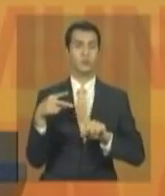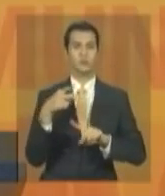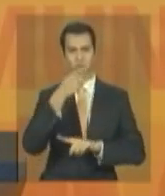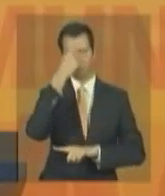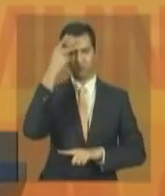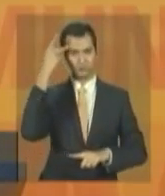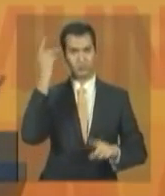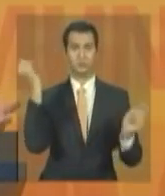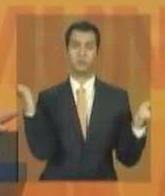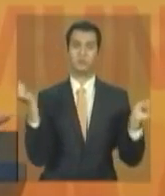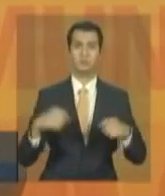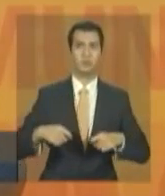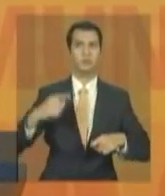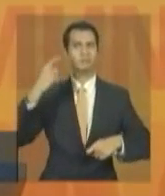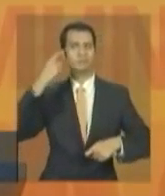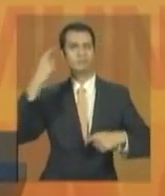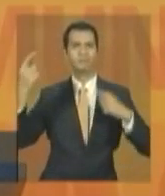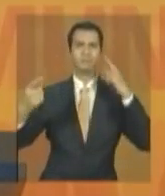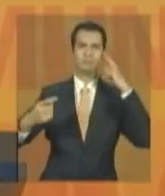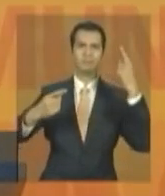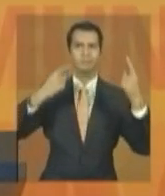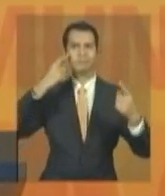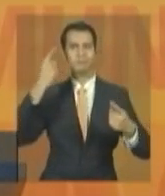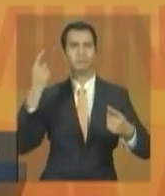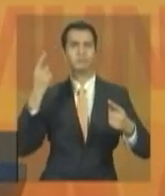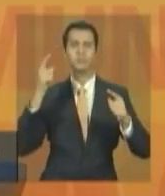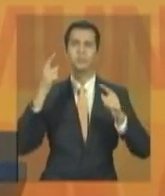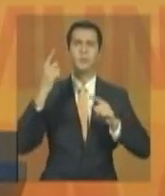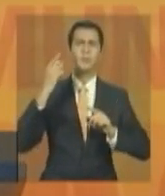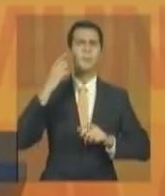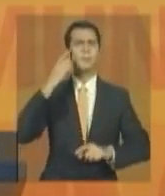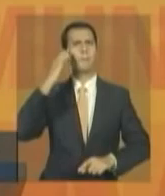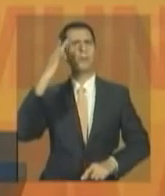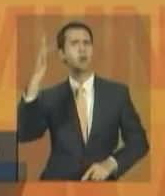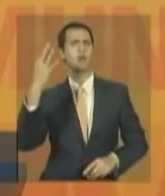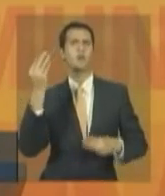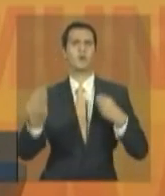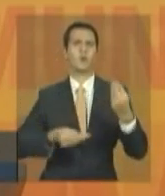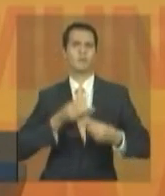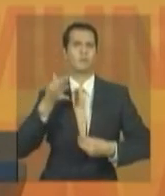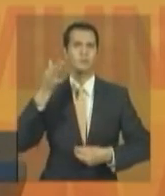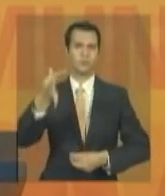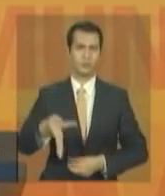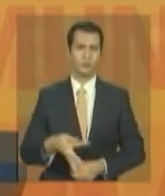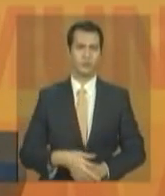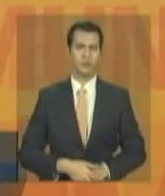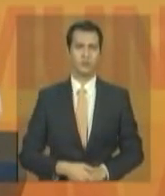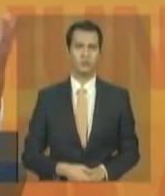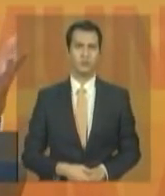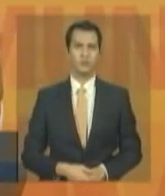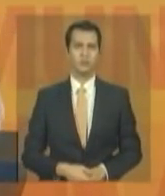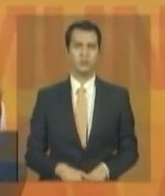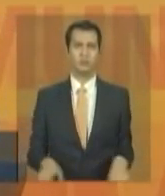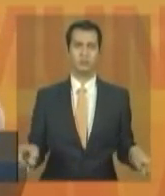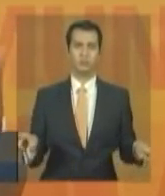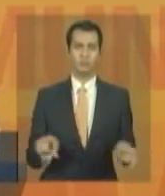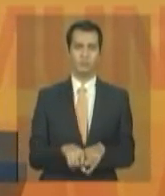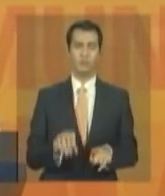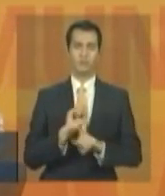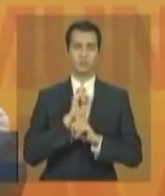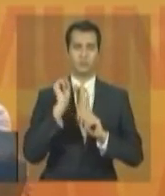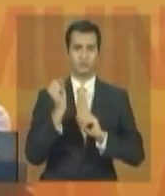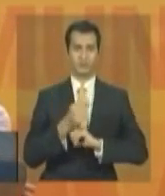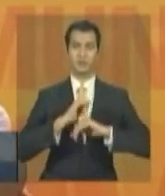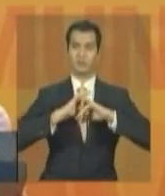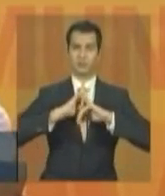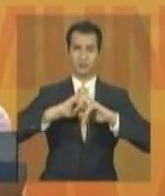mobilizadas em torno de ideias, em torno de uma visão e em torno de um aviso que a